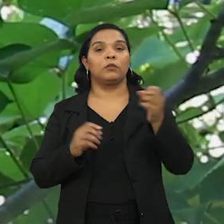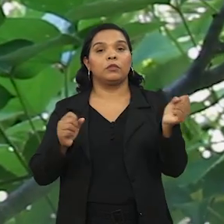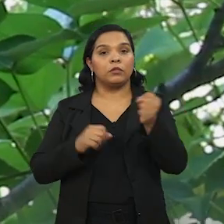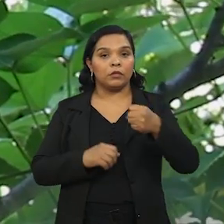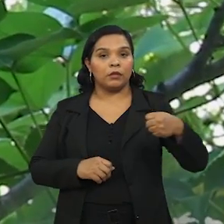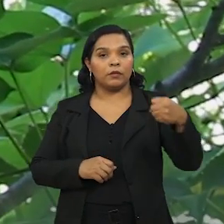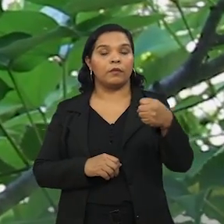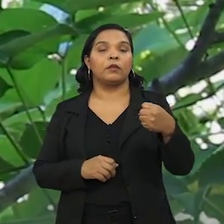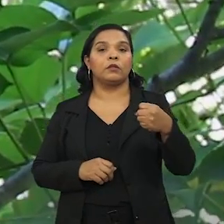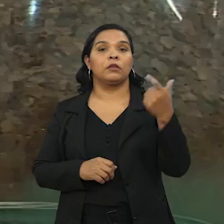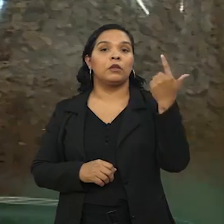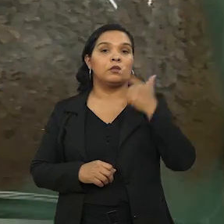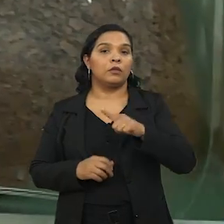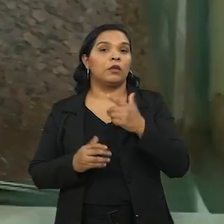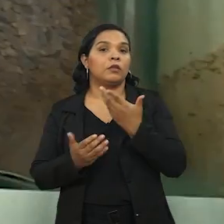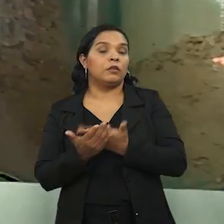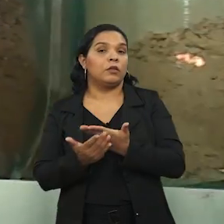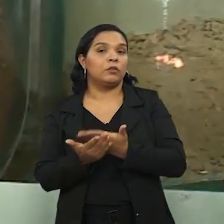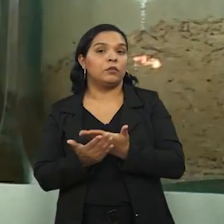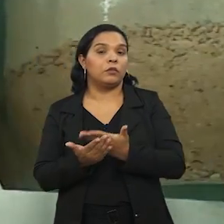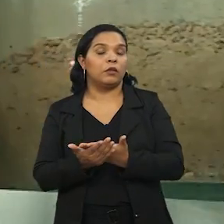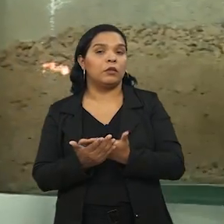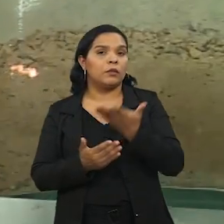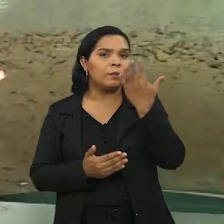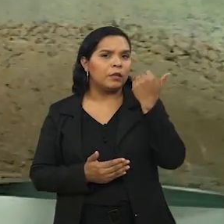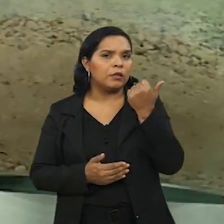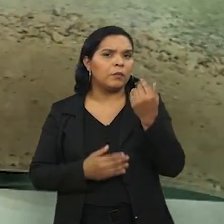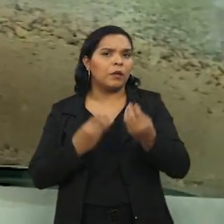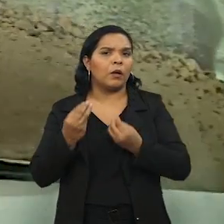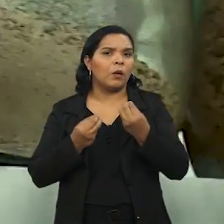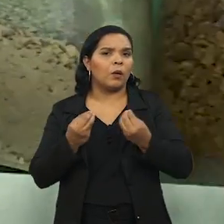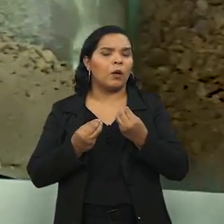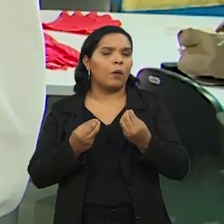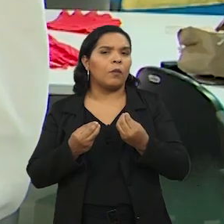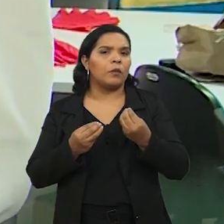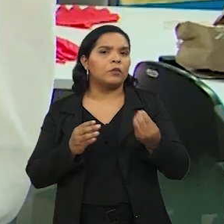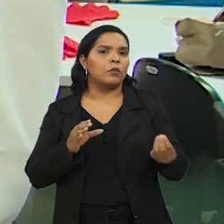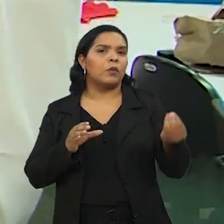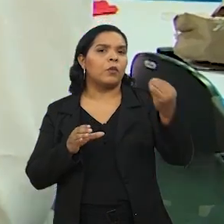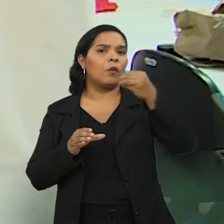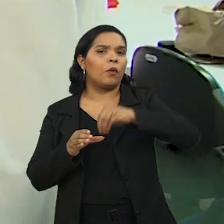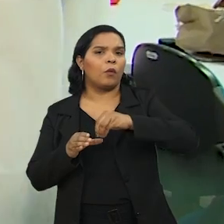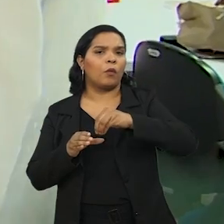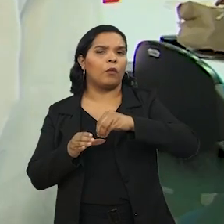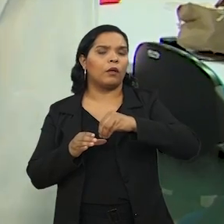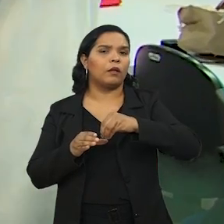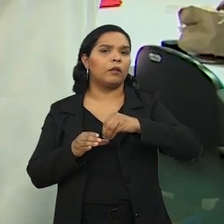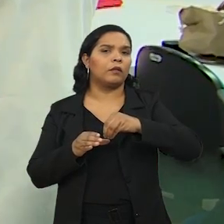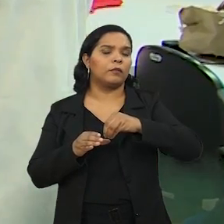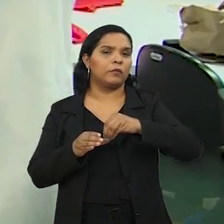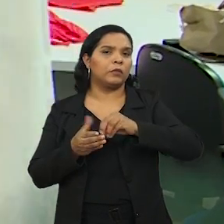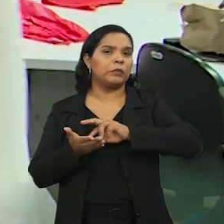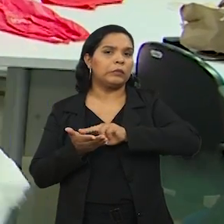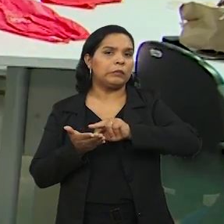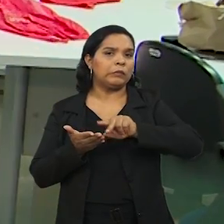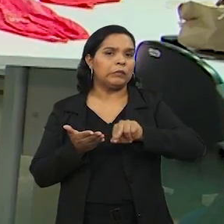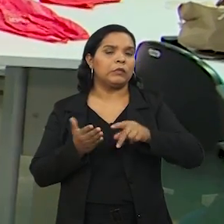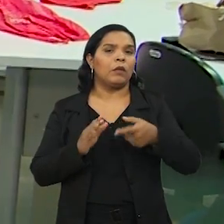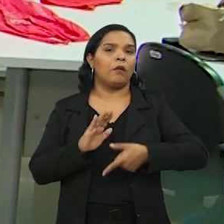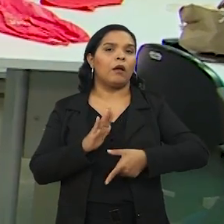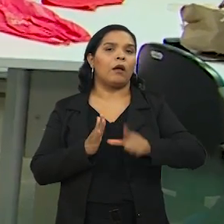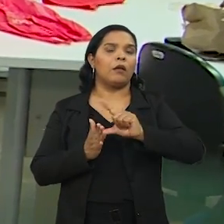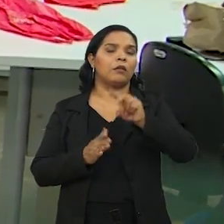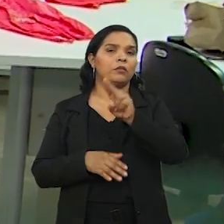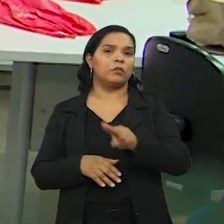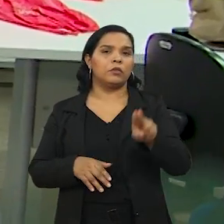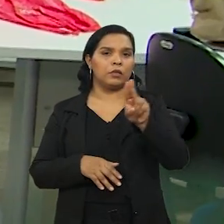de cerveja, né, que são frutibias, que a gente está estudando aqui para identificar quanto que a gente coloca desses adjuntos Então a